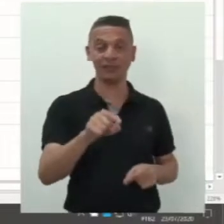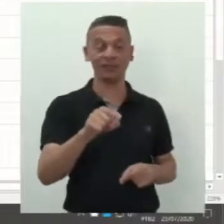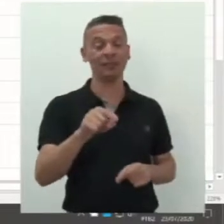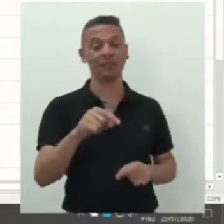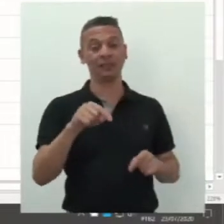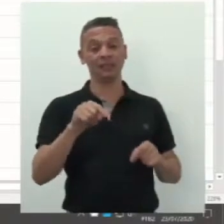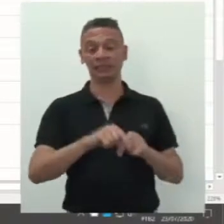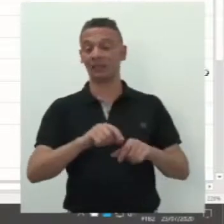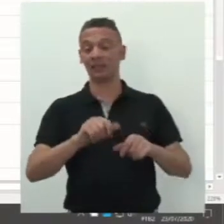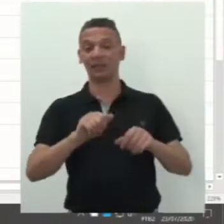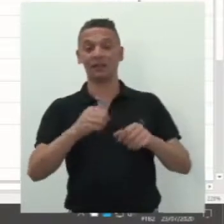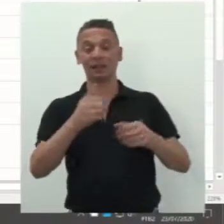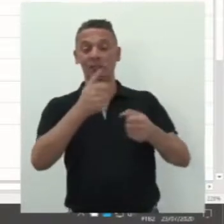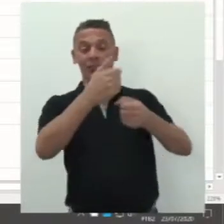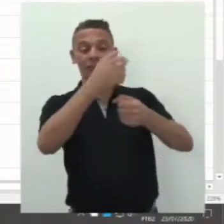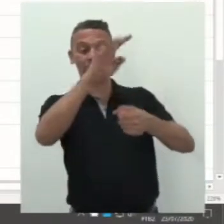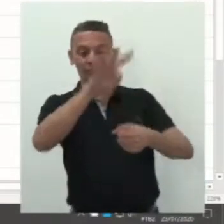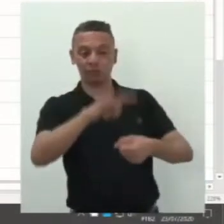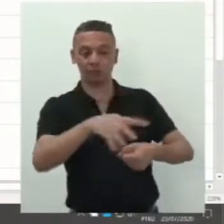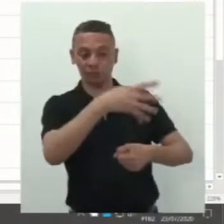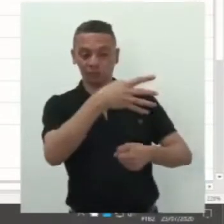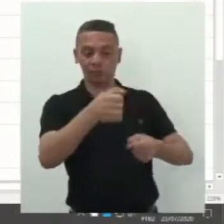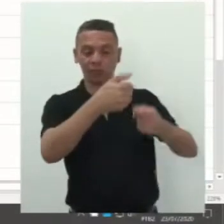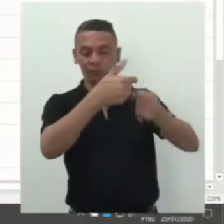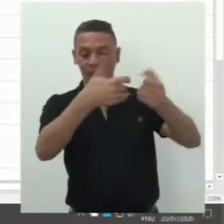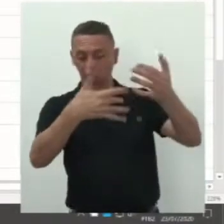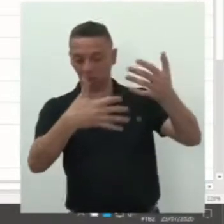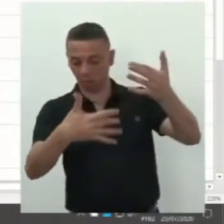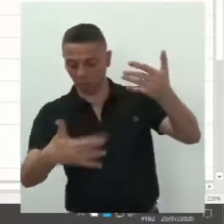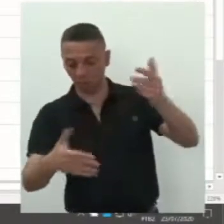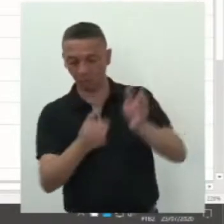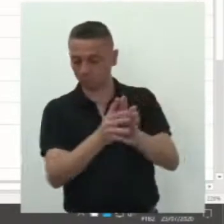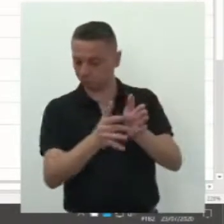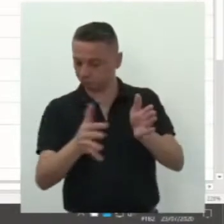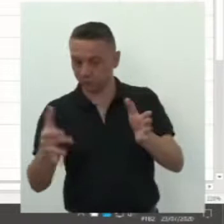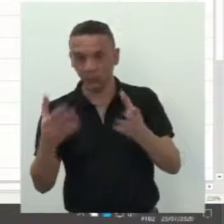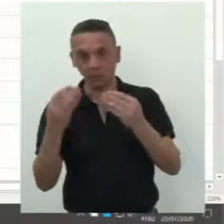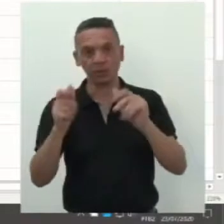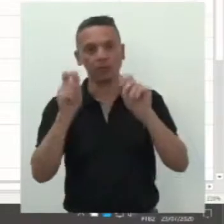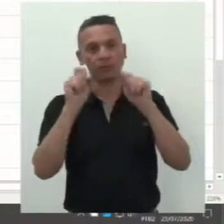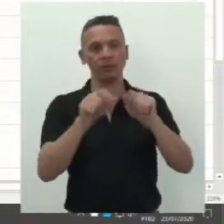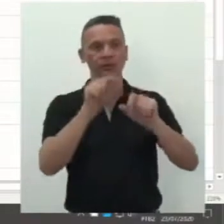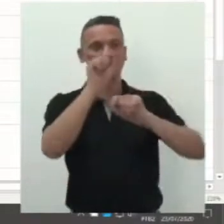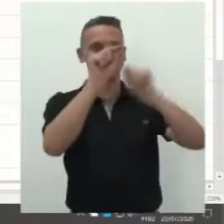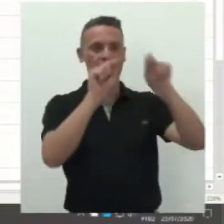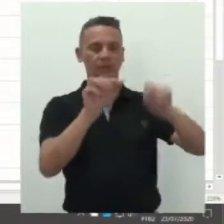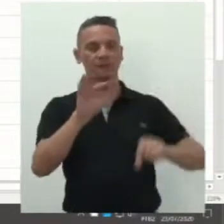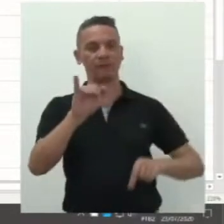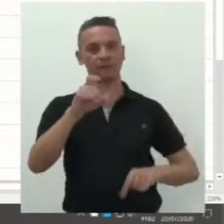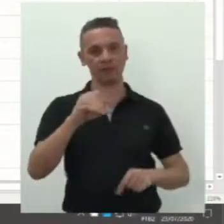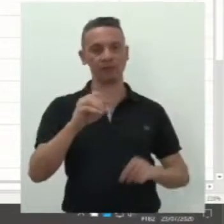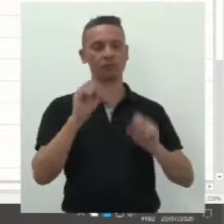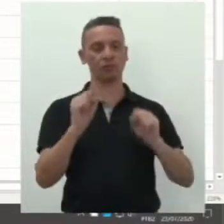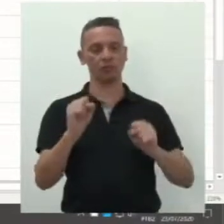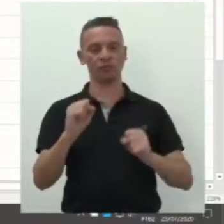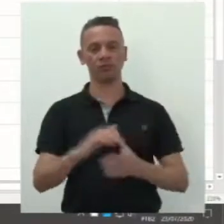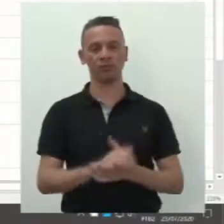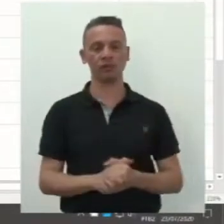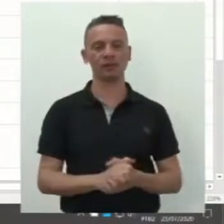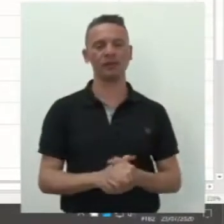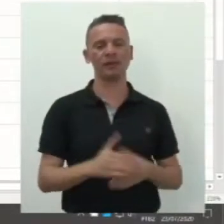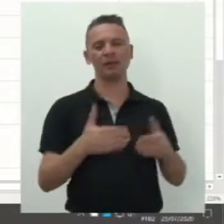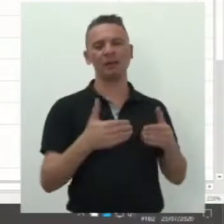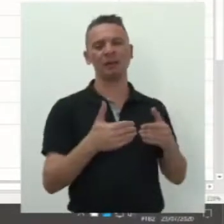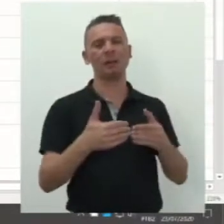trabalhando aí com planilhas muito grandes, planilhas extensas, é legal a gente sempre deixar fixo. A gente consegue padronizar